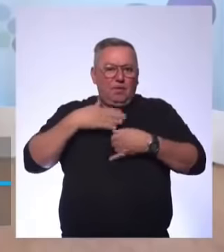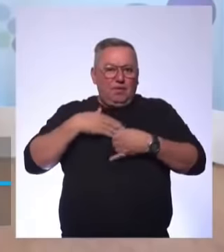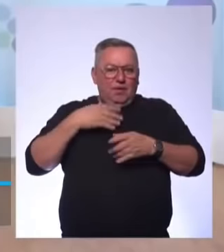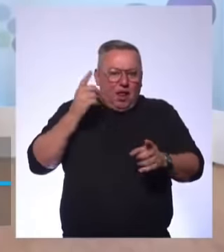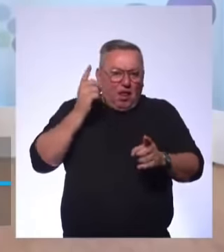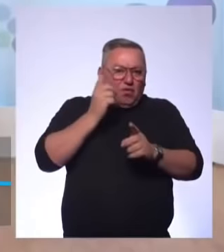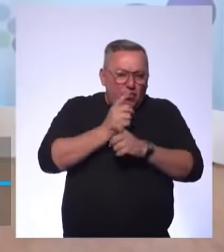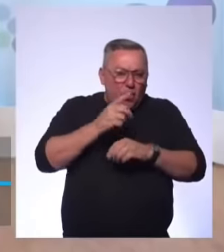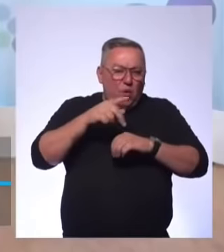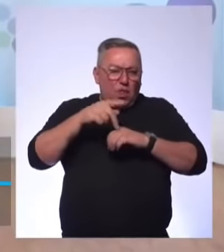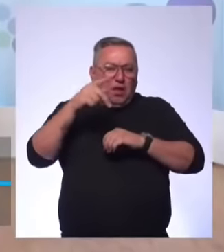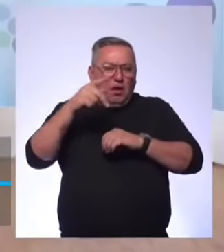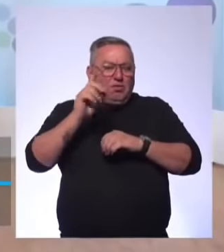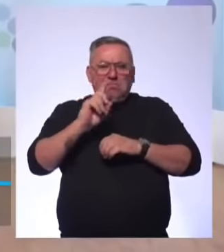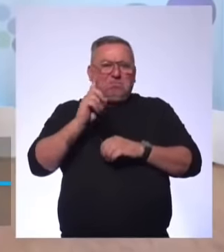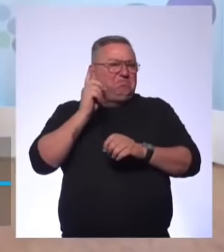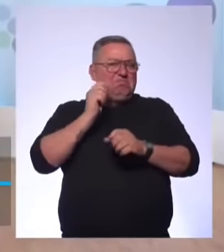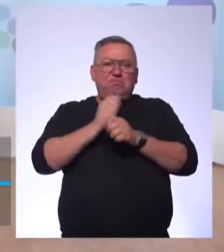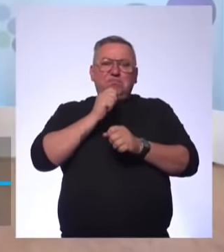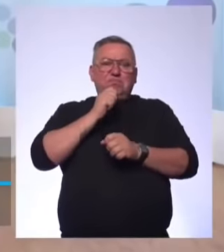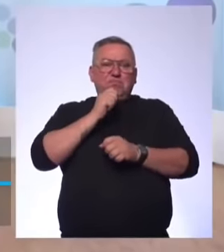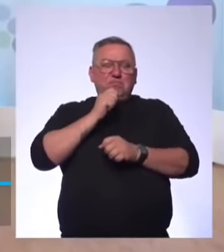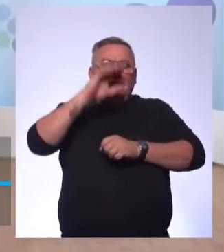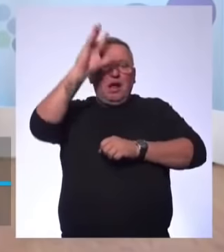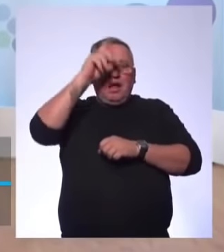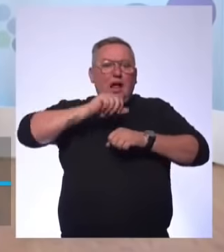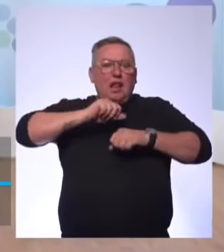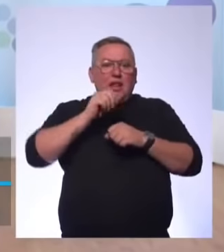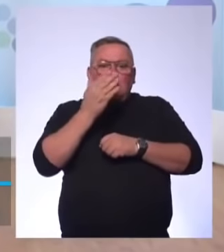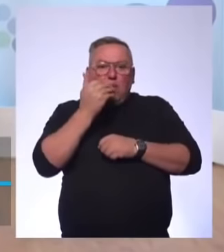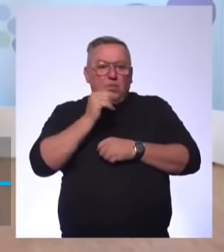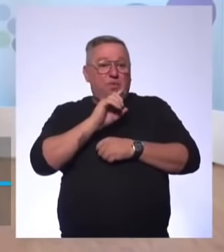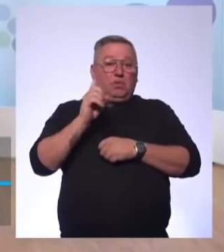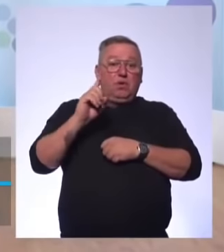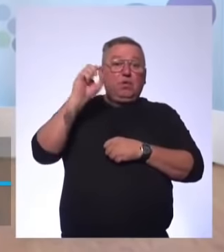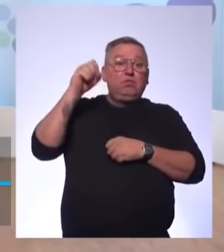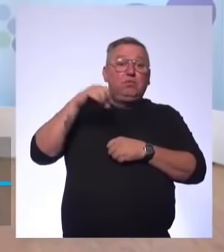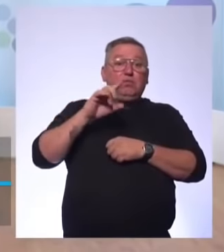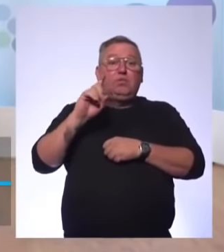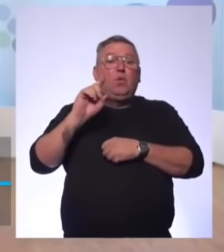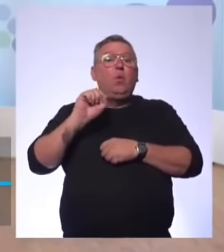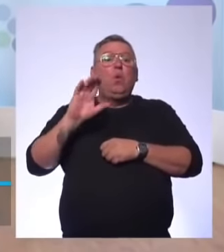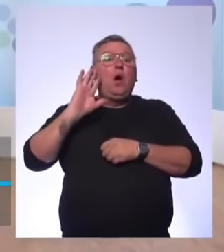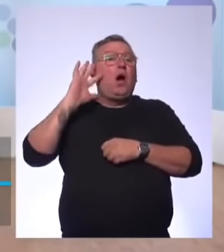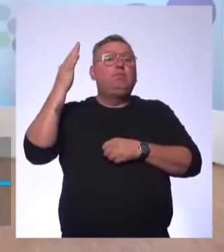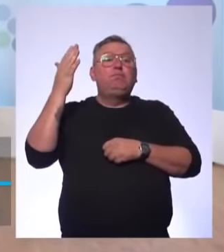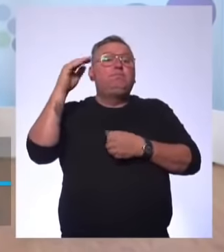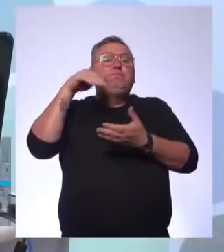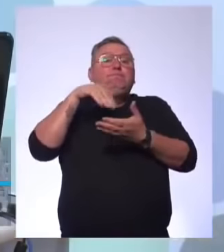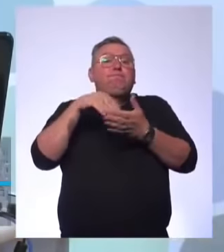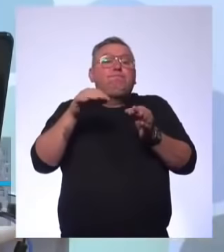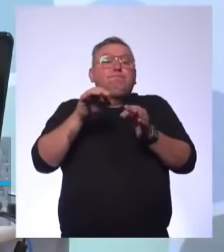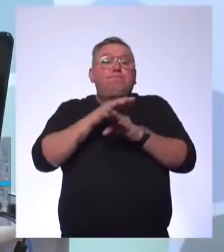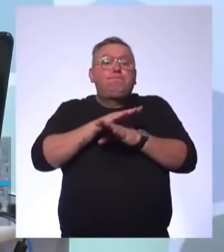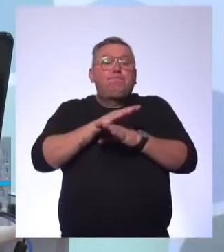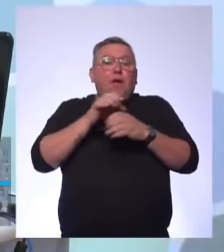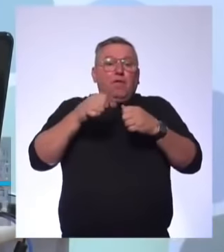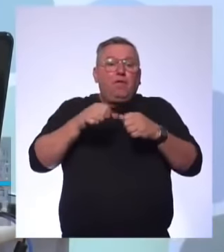anel? Ela não achou o anel? Será que tinha sido Conta. a Branquinha? Será que não tinha sido a Branquinha? O que será que aconteceu no final? Ela ficou com o anel? Ela